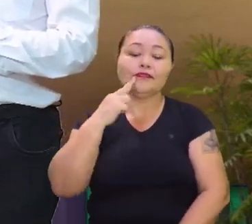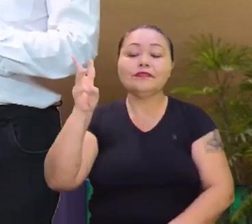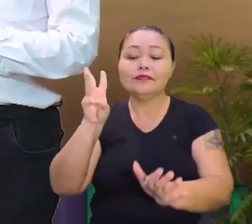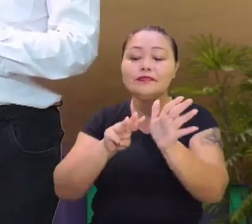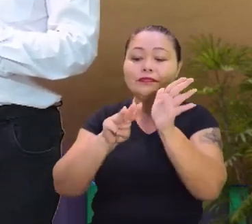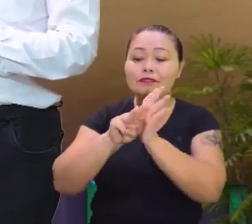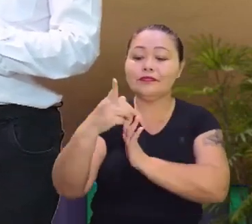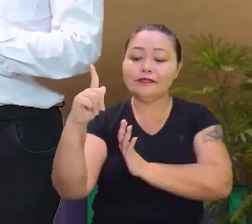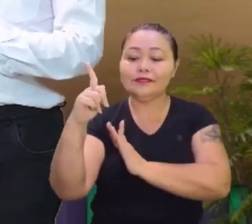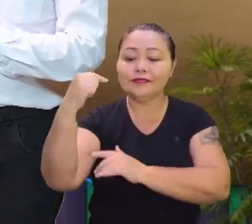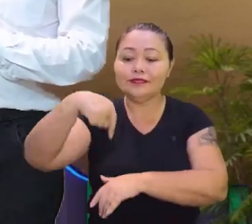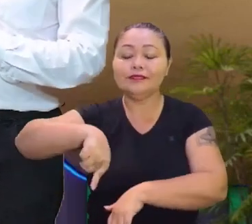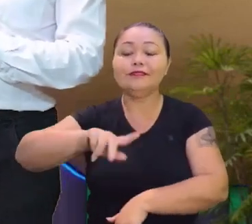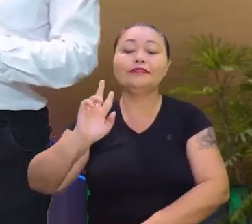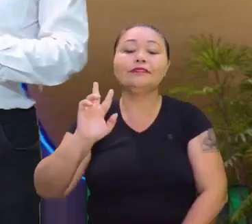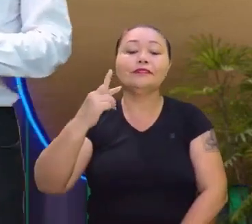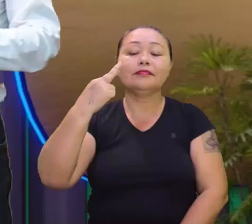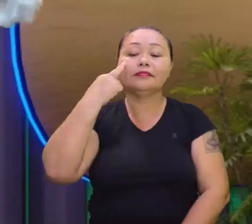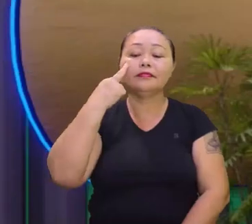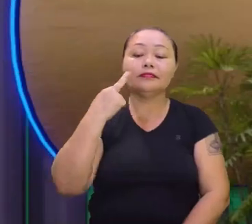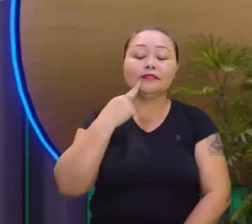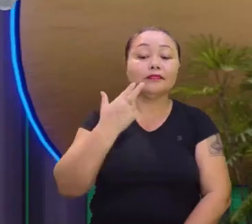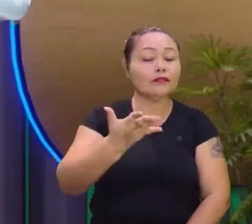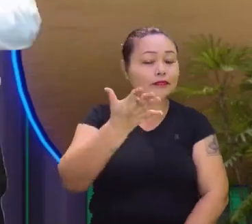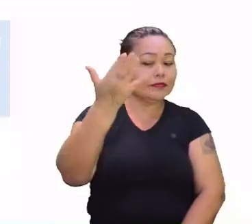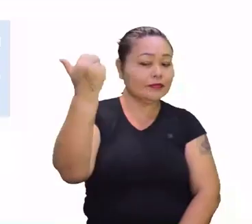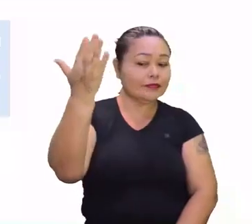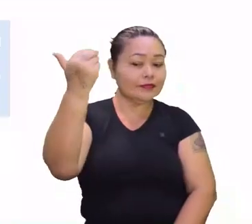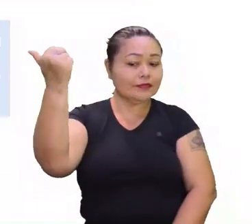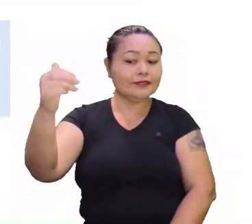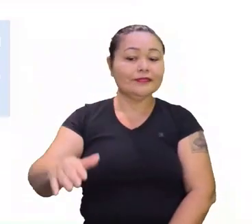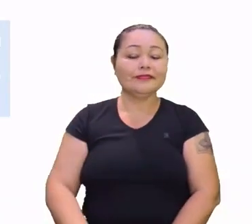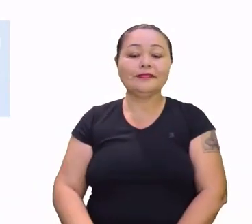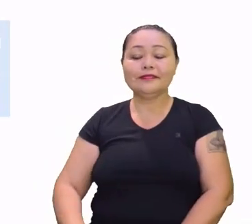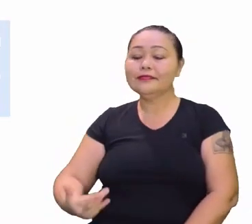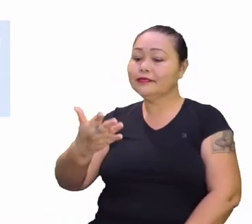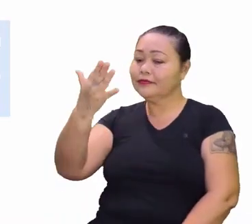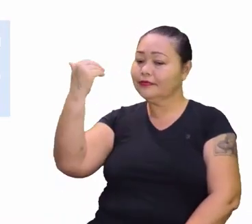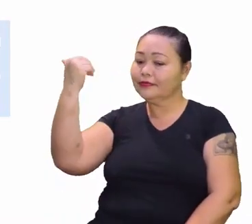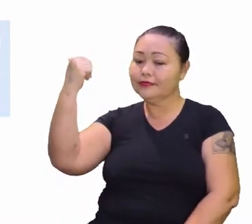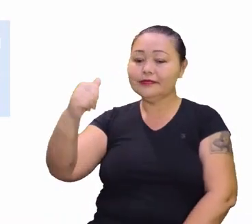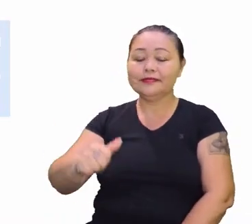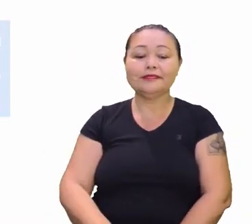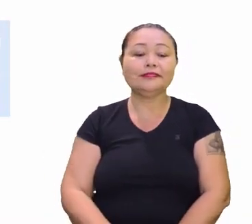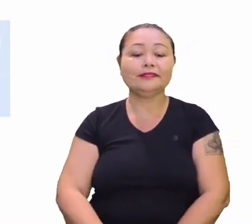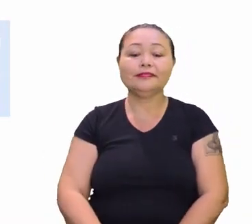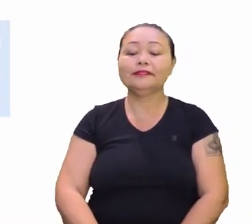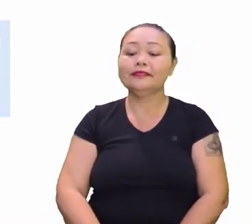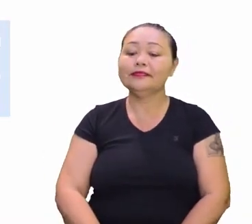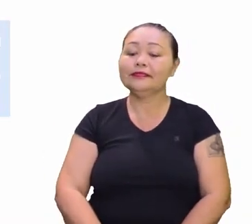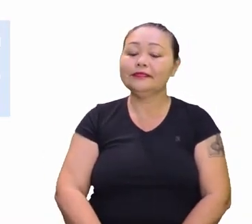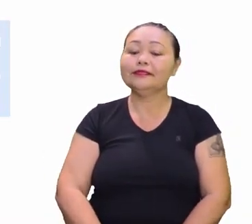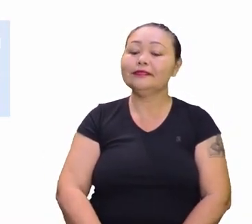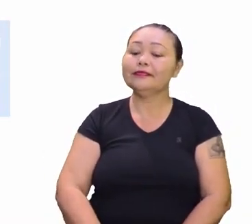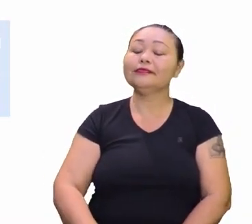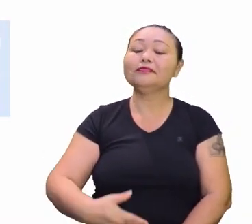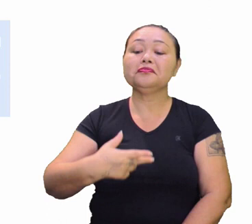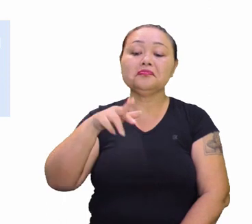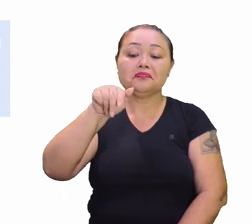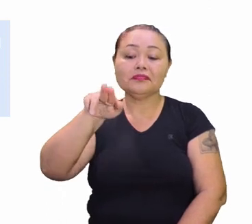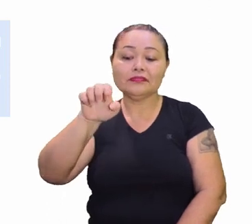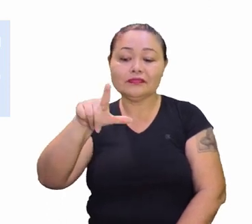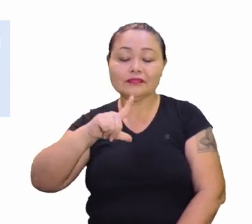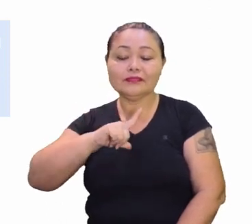questão geográfica de Rondônia. Exatamente. Vamos lá no quadro, meu diretor? Vamos lá, então. Rogério do céu, é